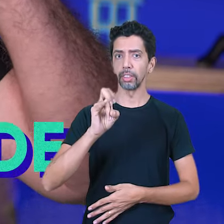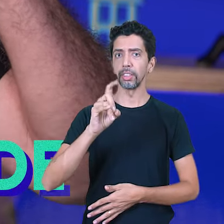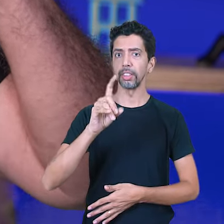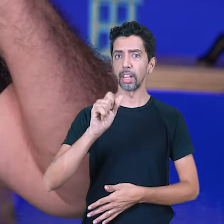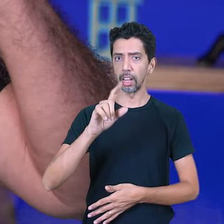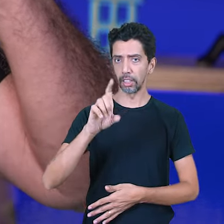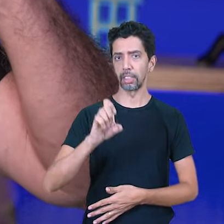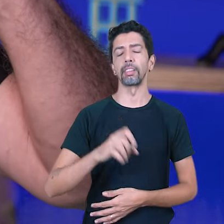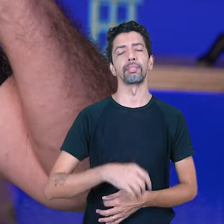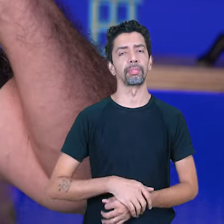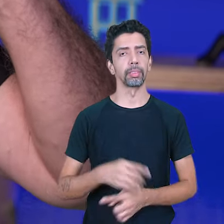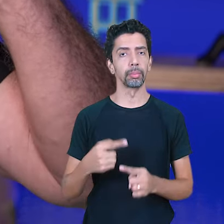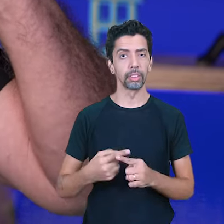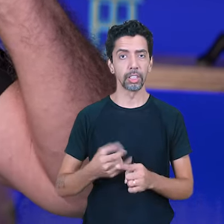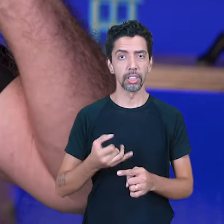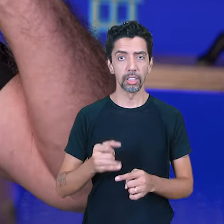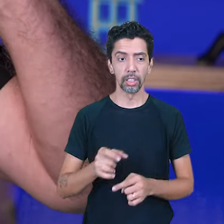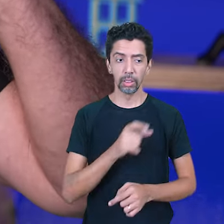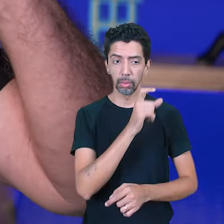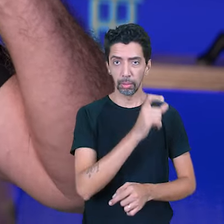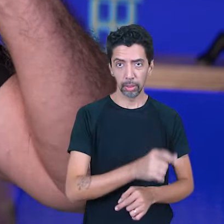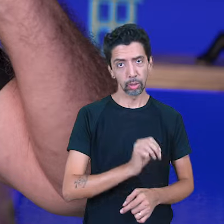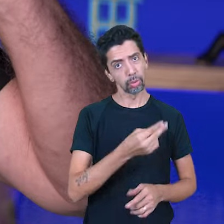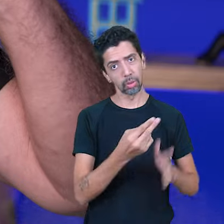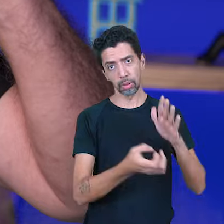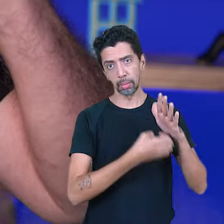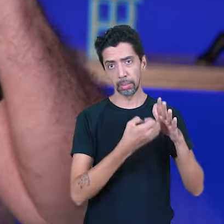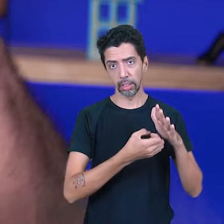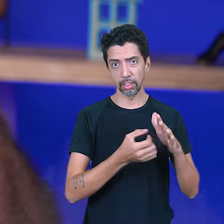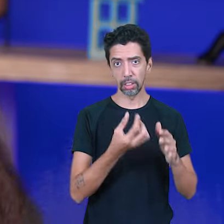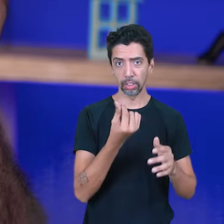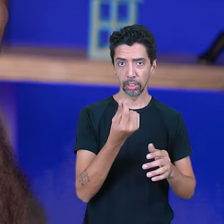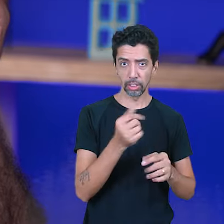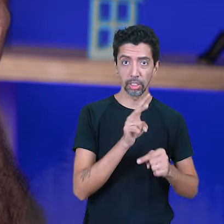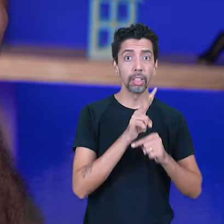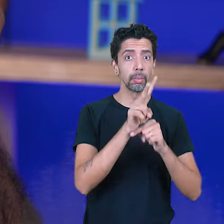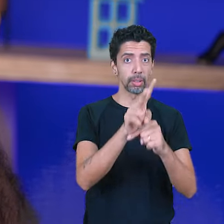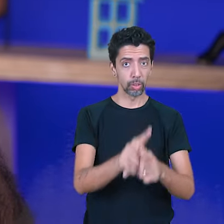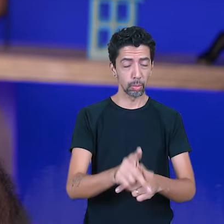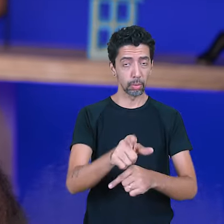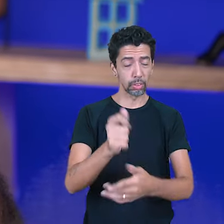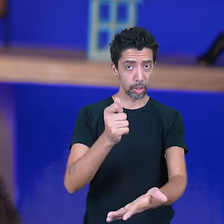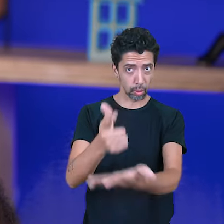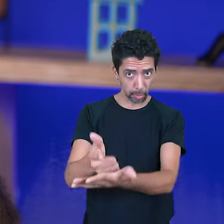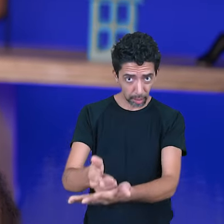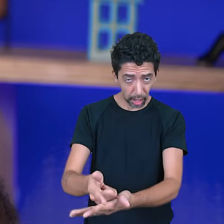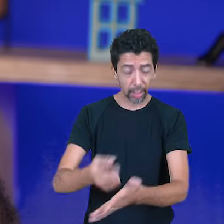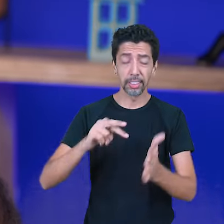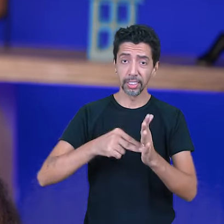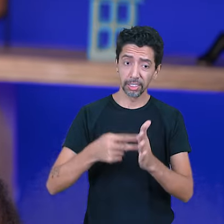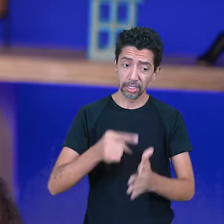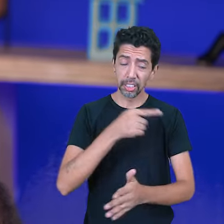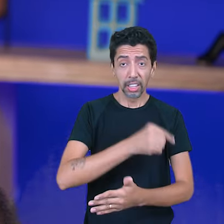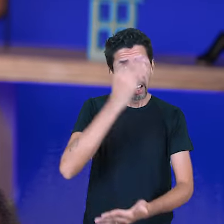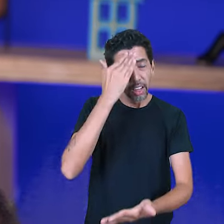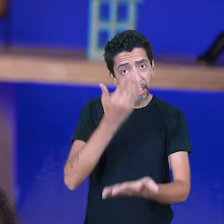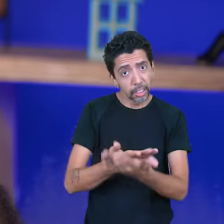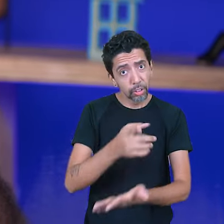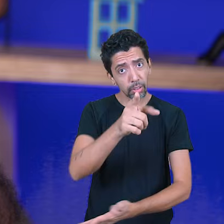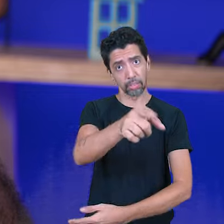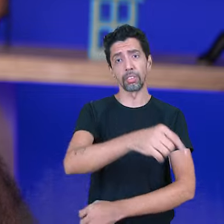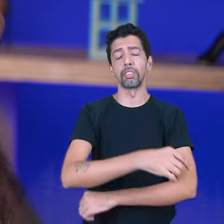dinheiro para que você comprar algum bem produto ou serviço é porque esta instituição acredita em